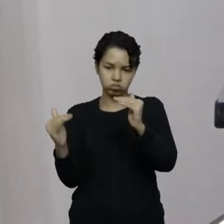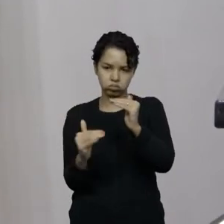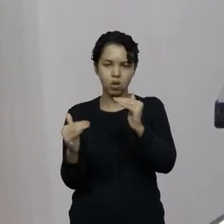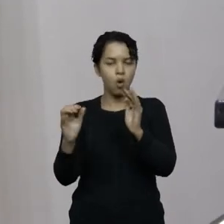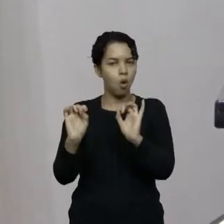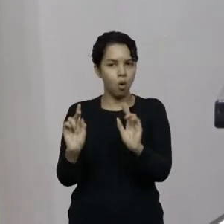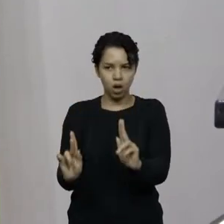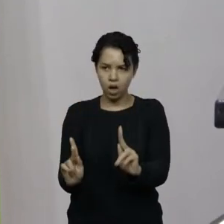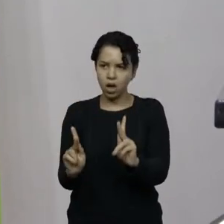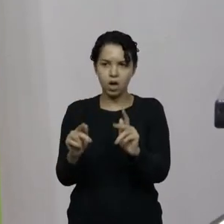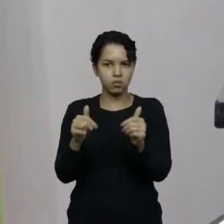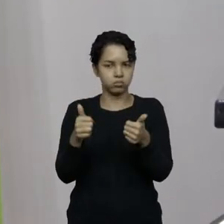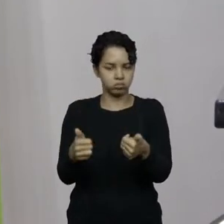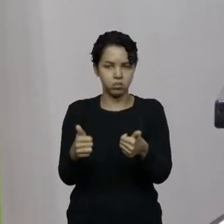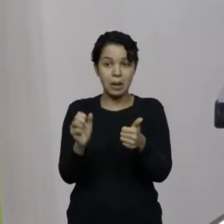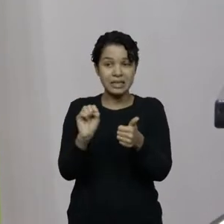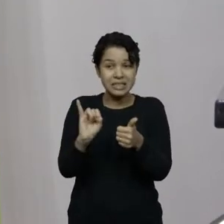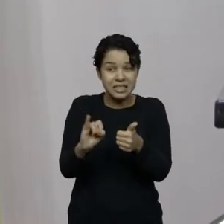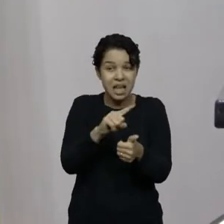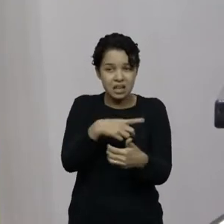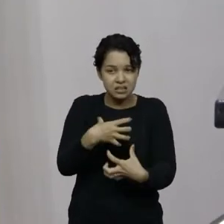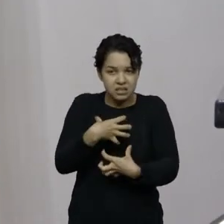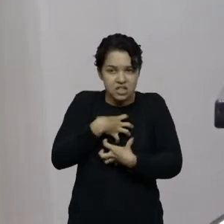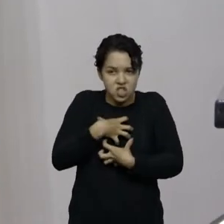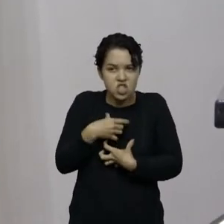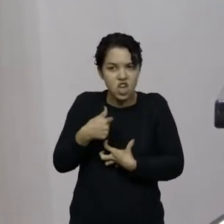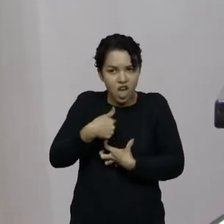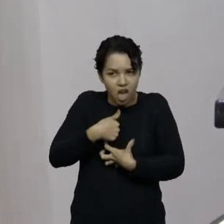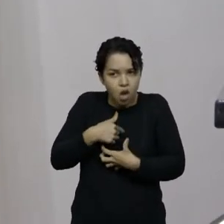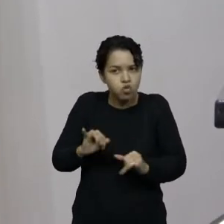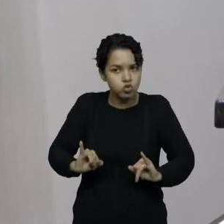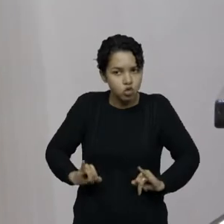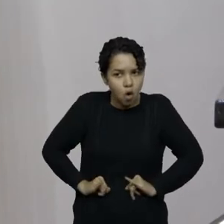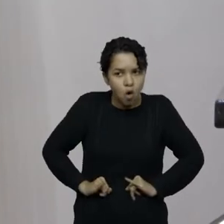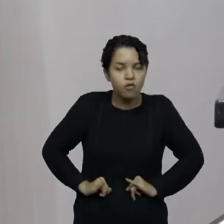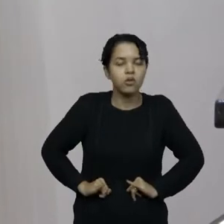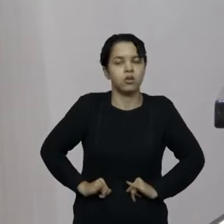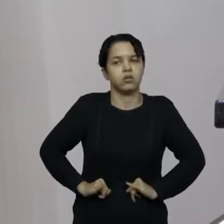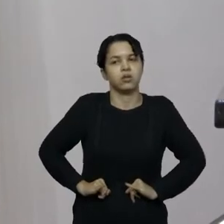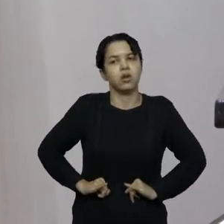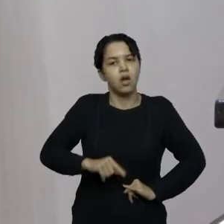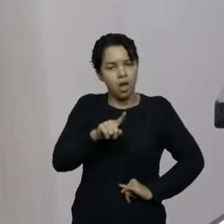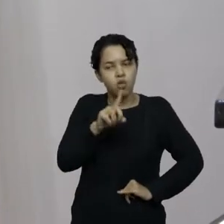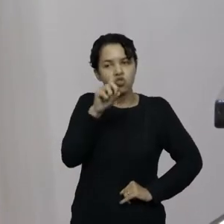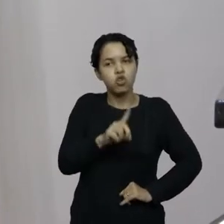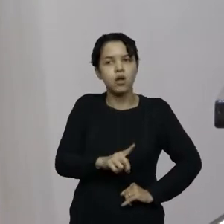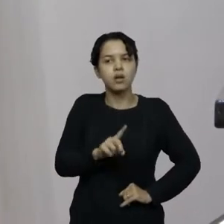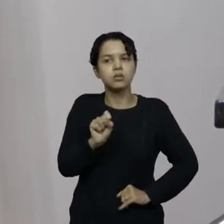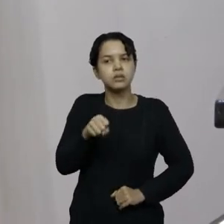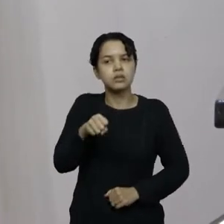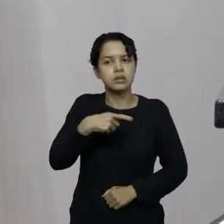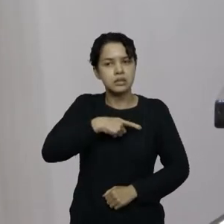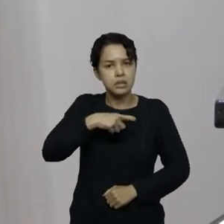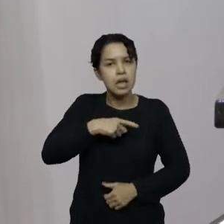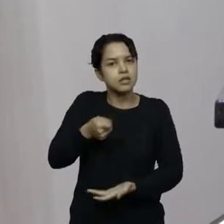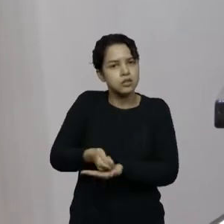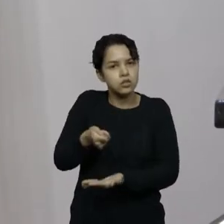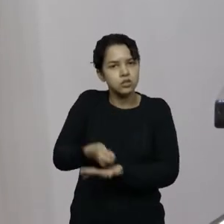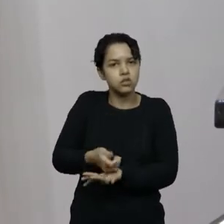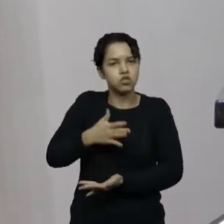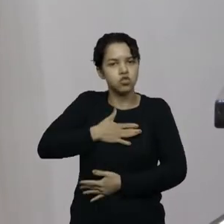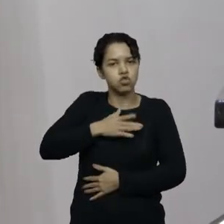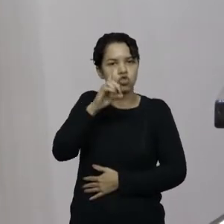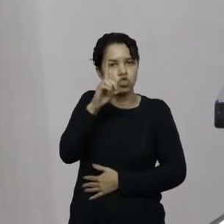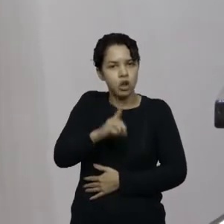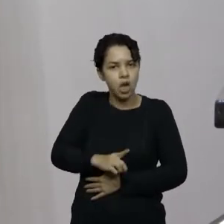todo o direito de sim exigir o seu direito exigir o seu direito de ser